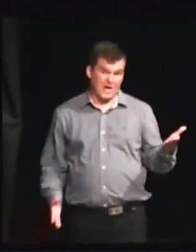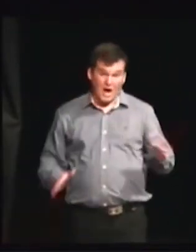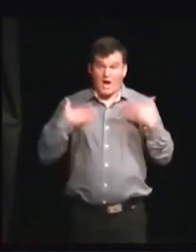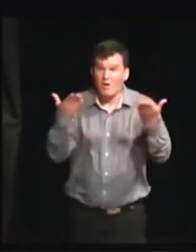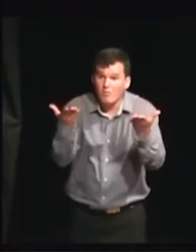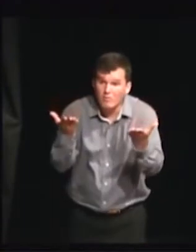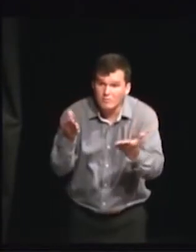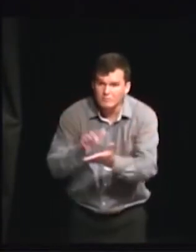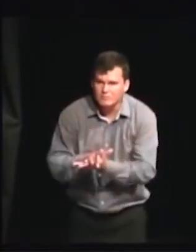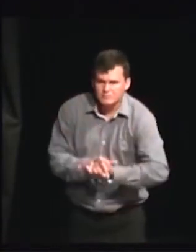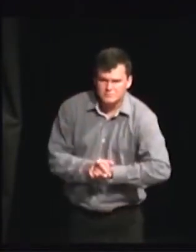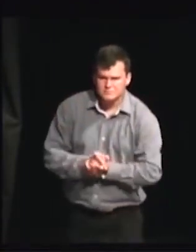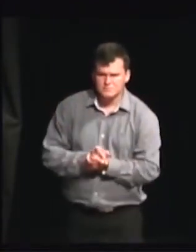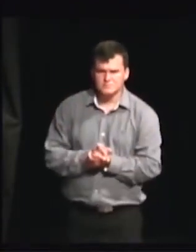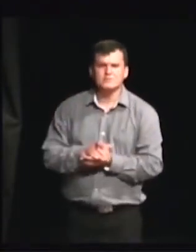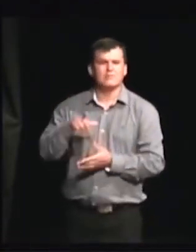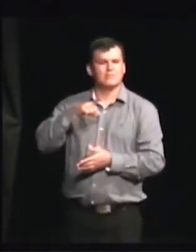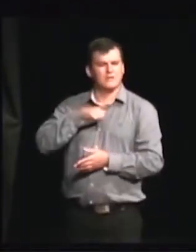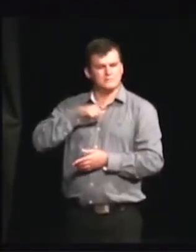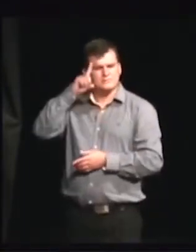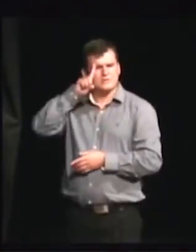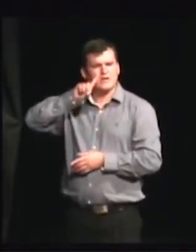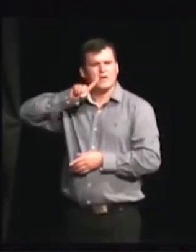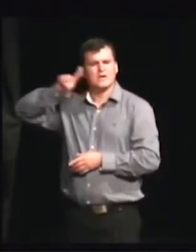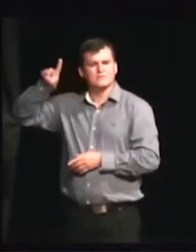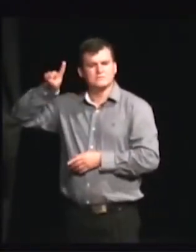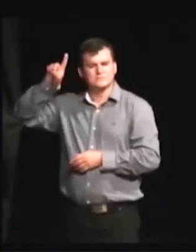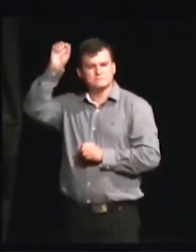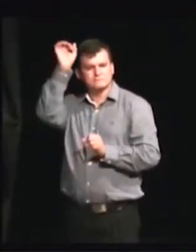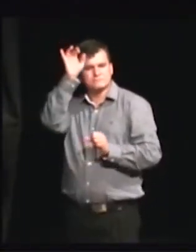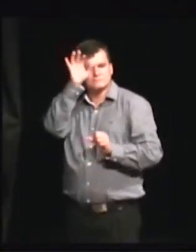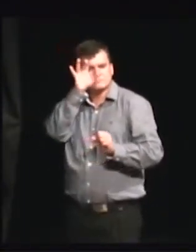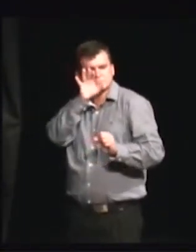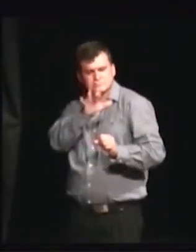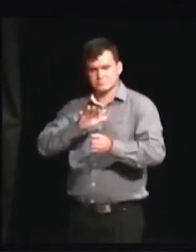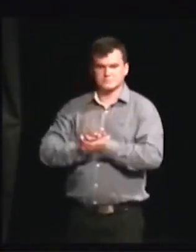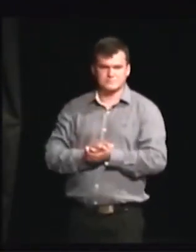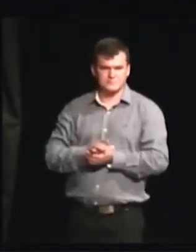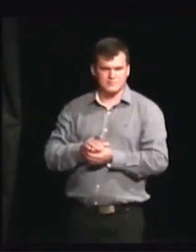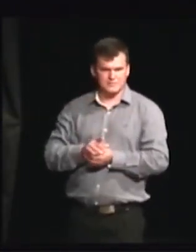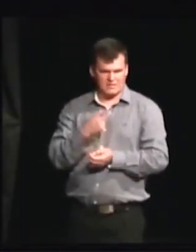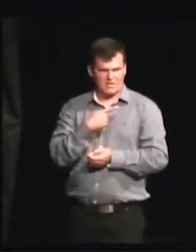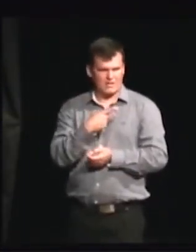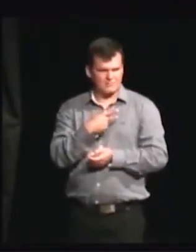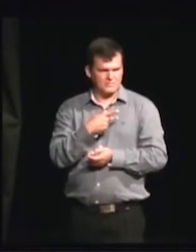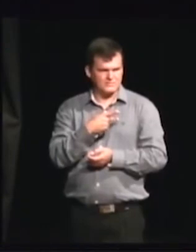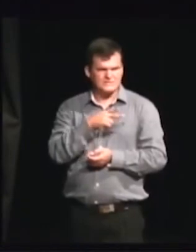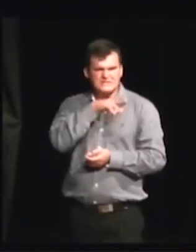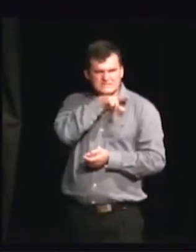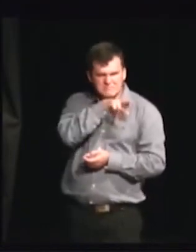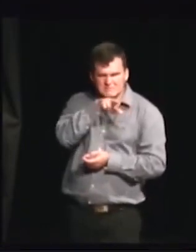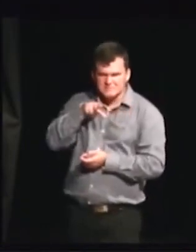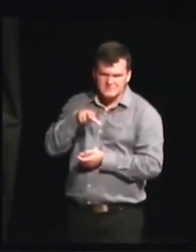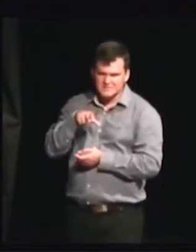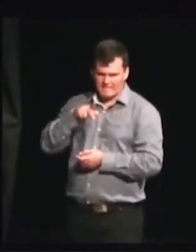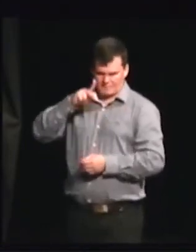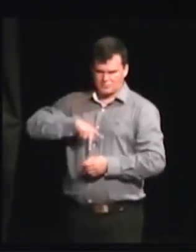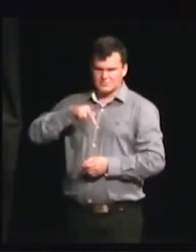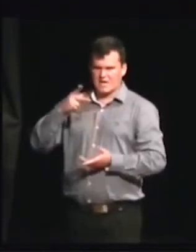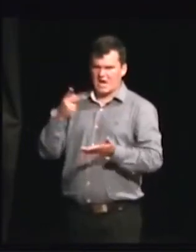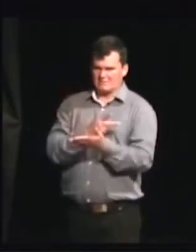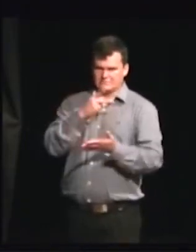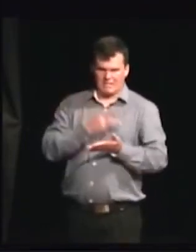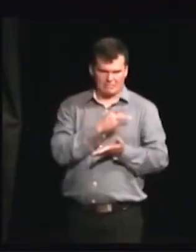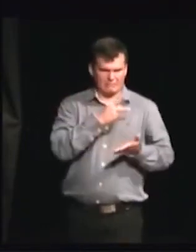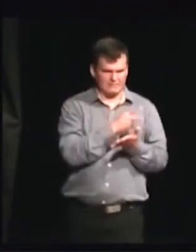Acorda que existe um Deus que nos comanda. Não são os nossos irmãos, equivocadamente, no campo da política, que cometem ainda